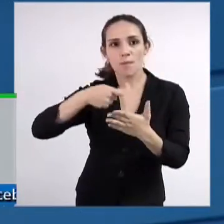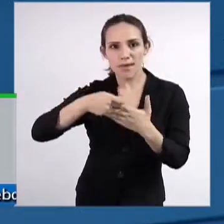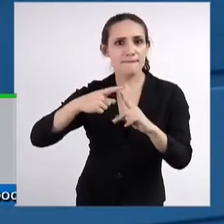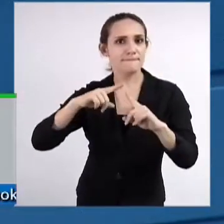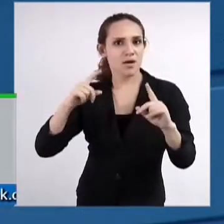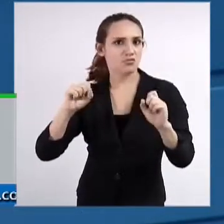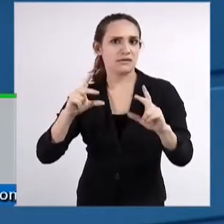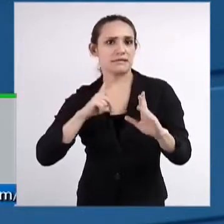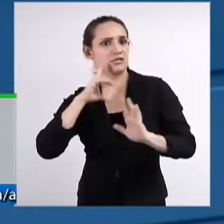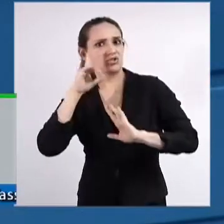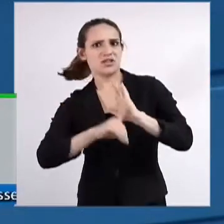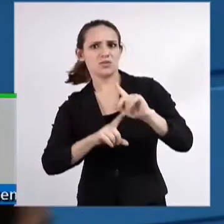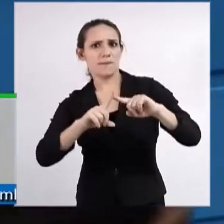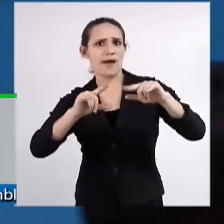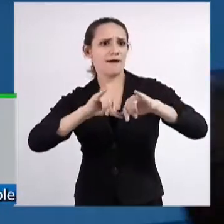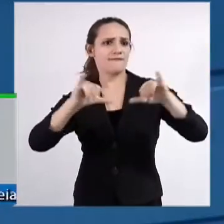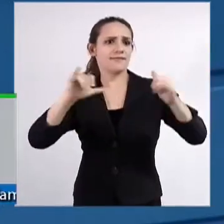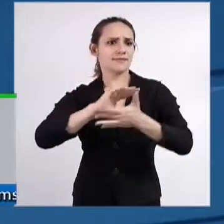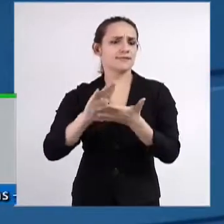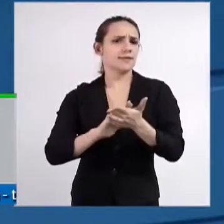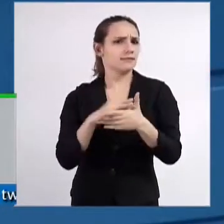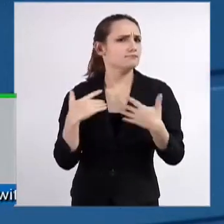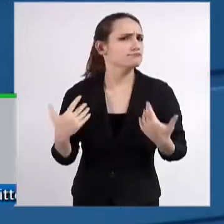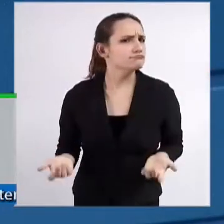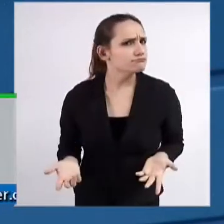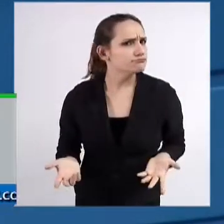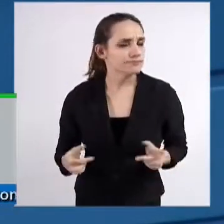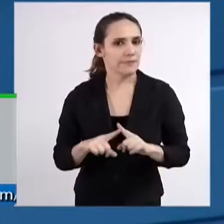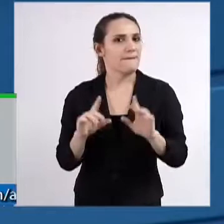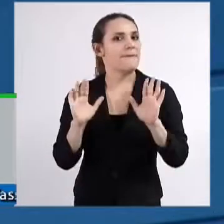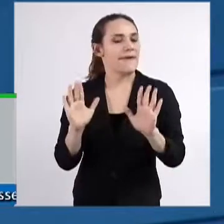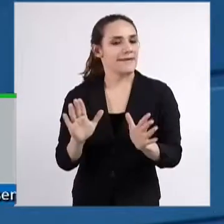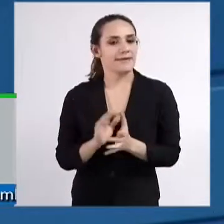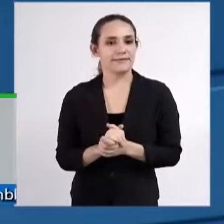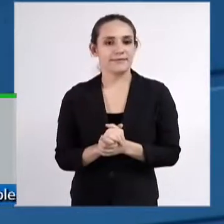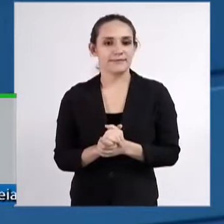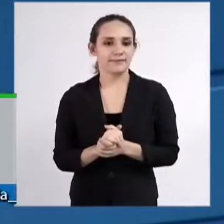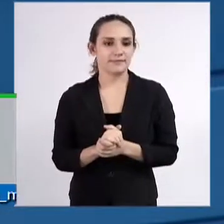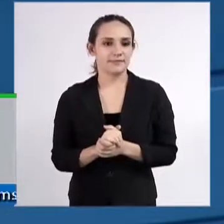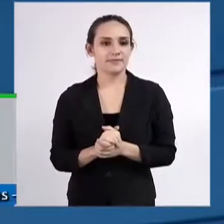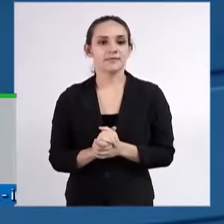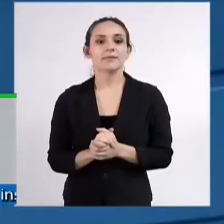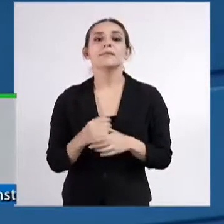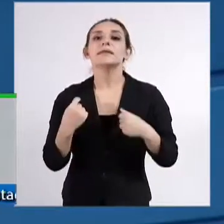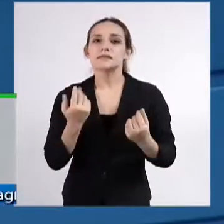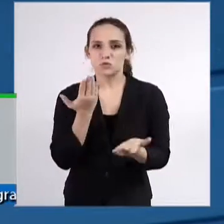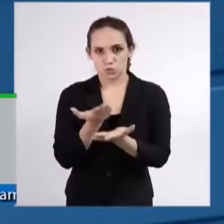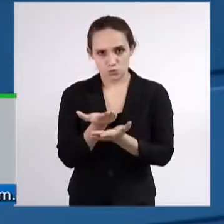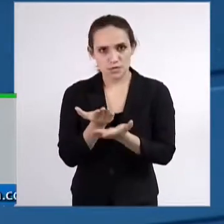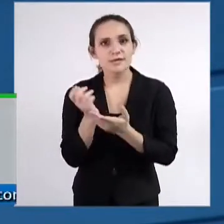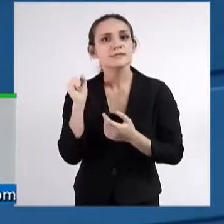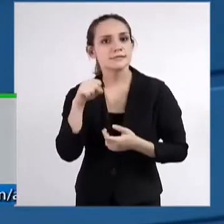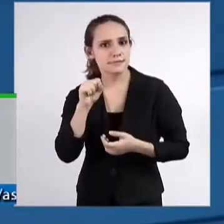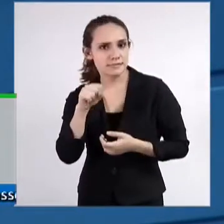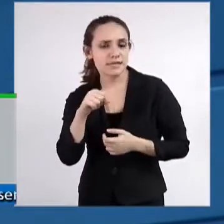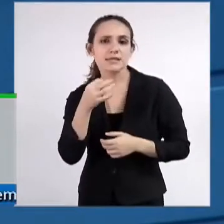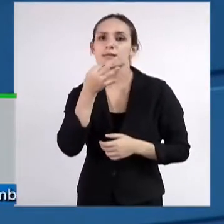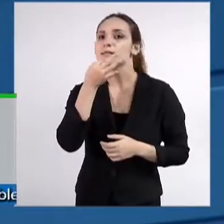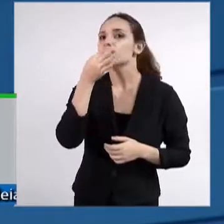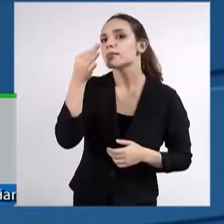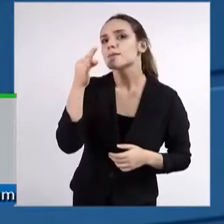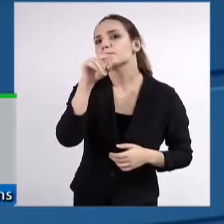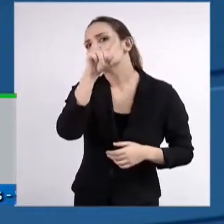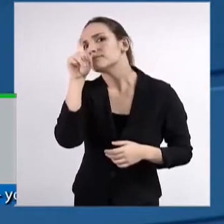pessoas. Muito bem colocado pelo deputado Barbosinha. Agora, nós poderíamos estudar, sugerir,